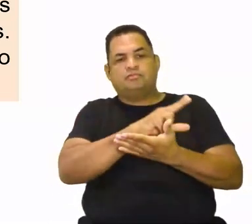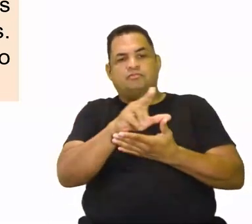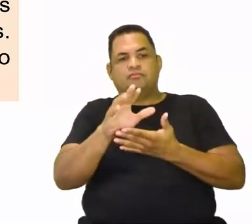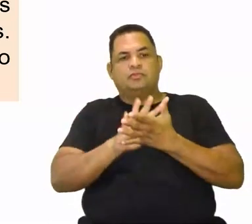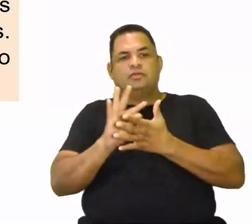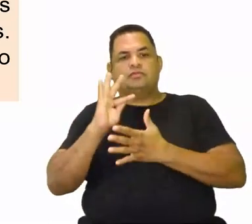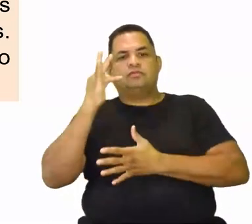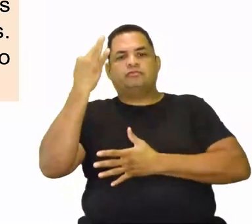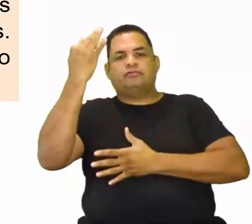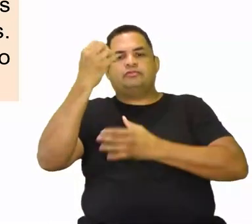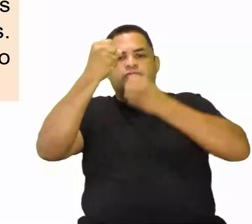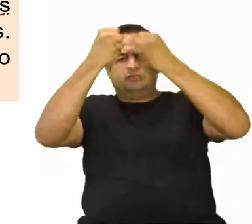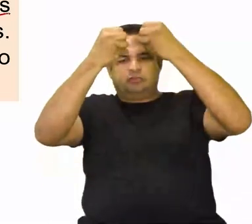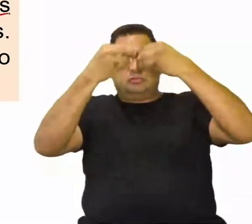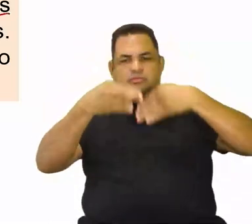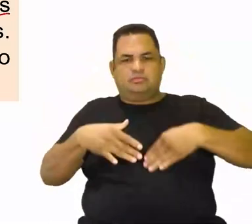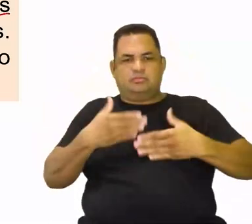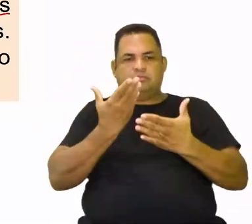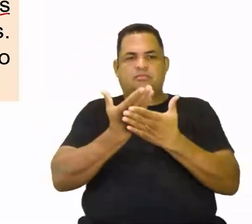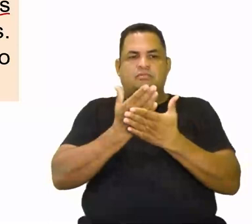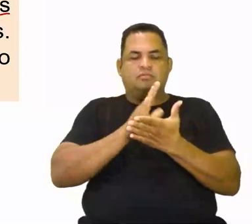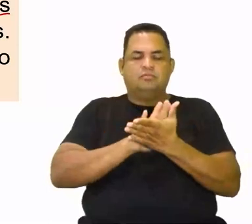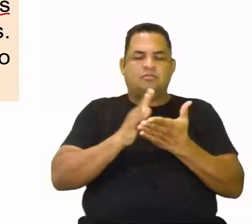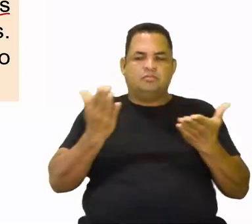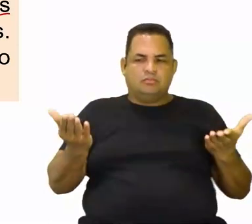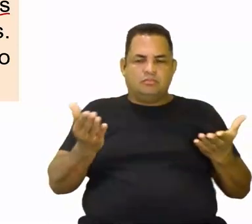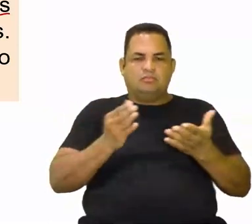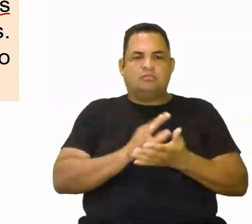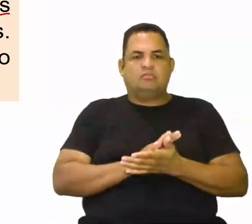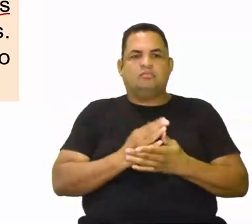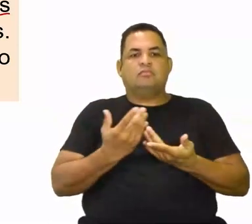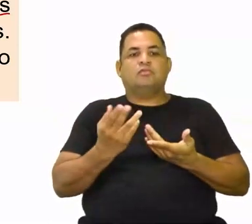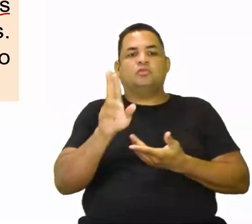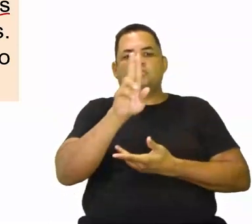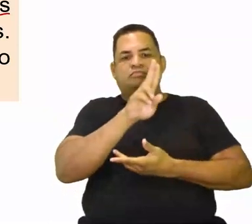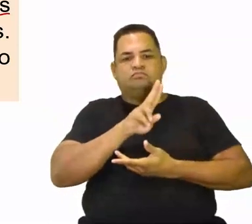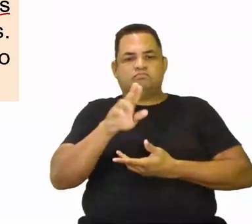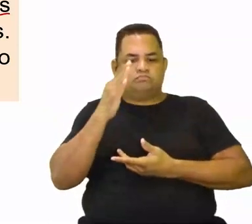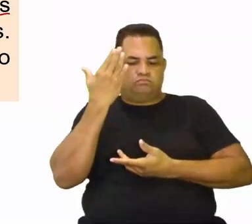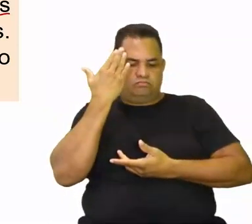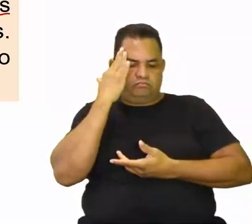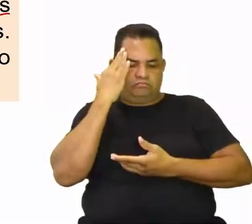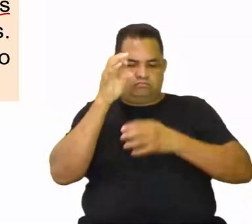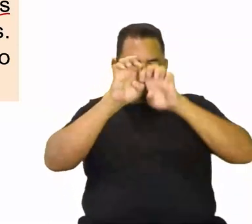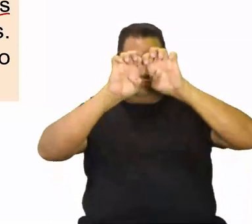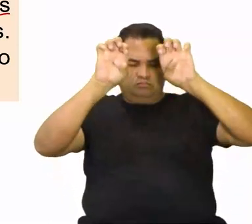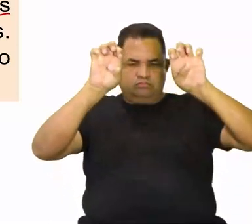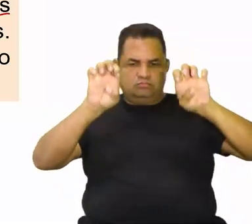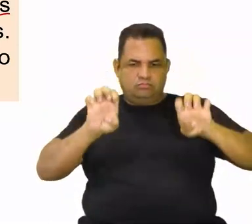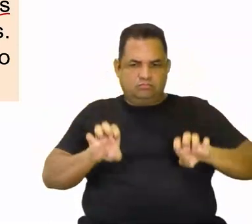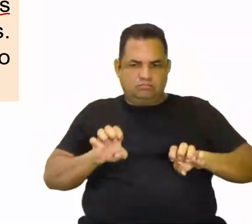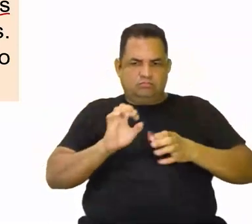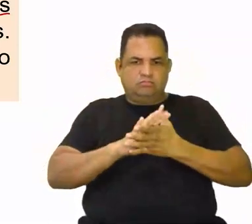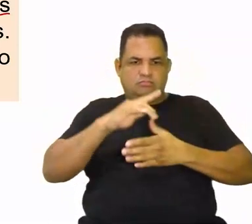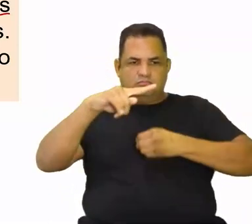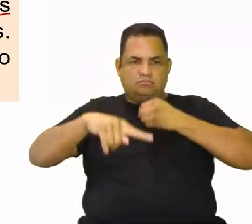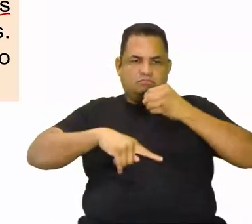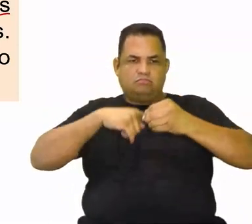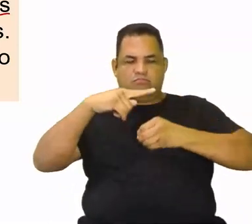fenômenos foram explicados e interpretados graças à compreensão da estrutura dos